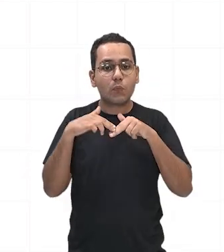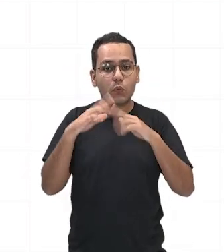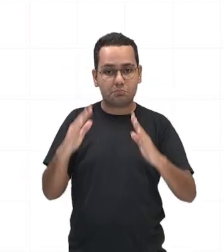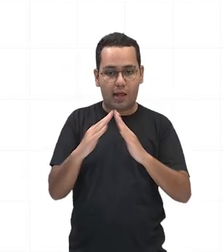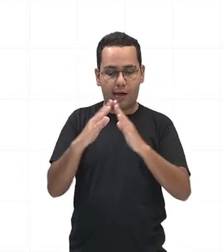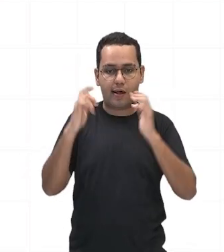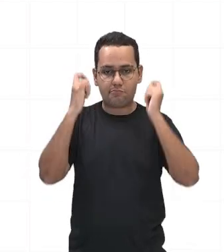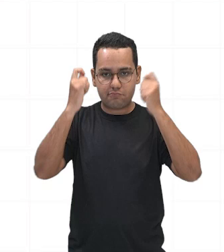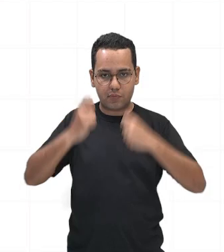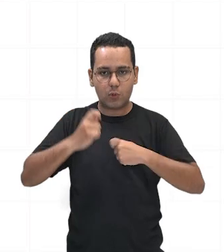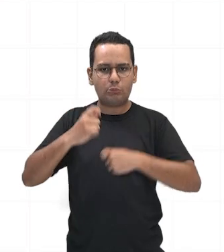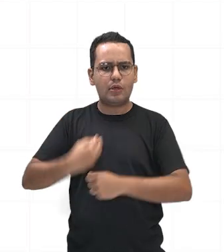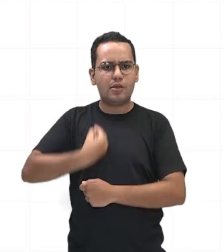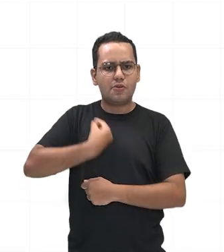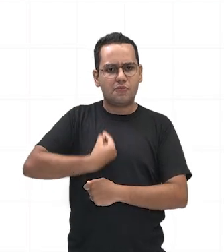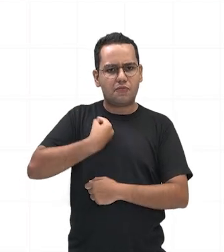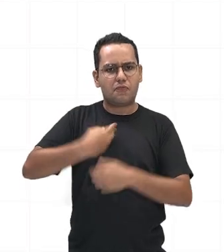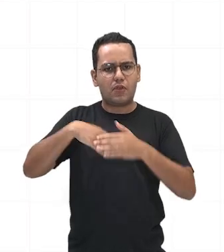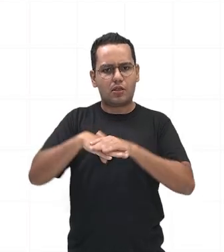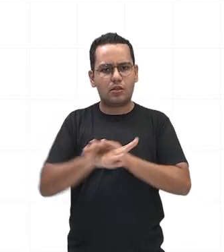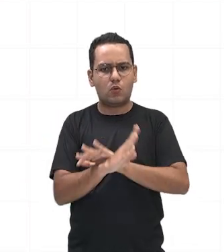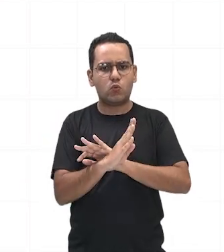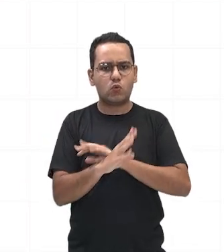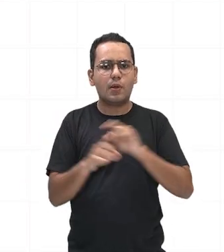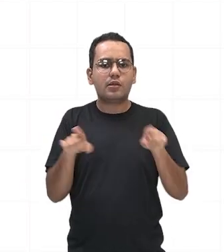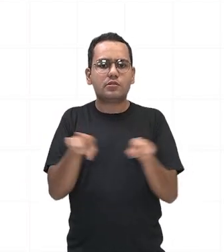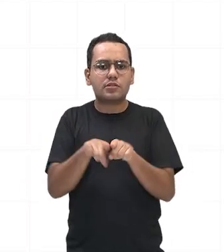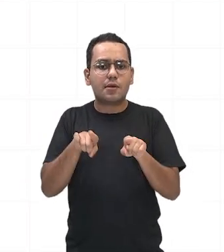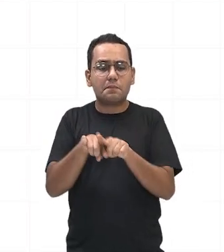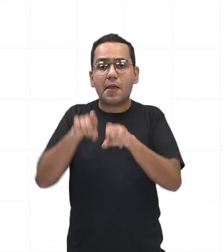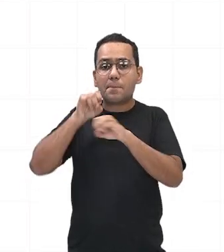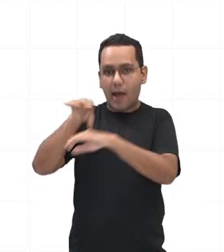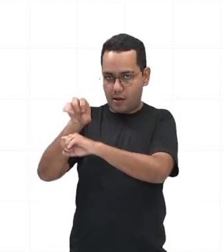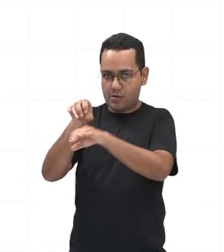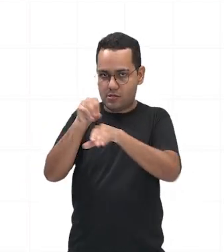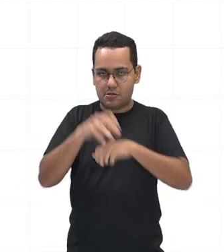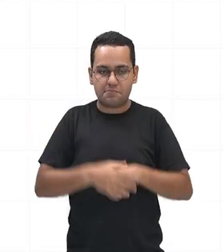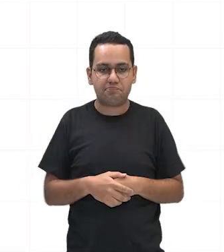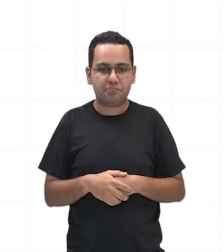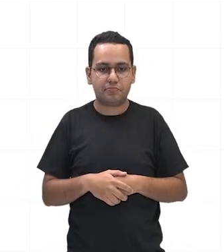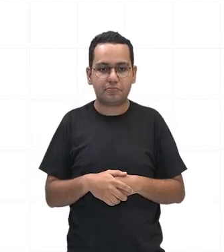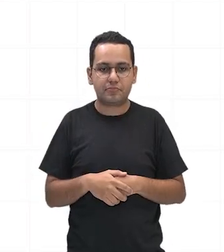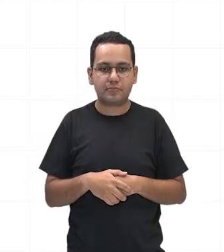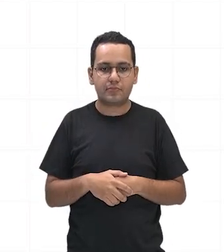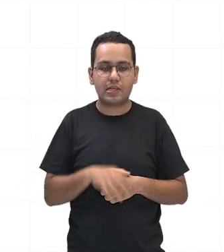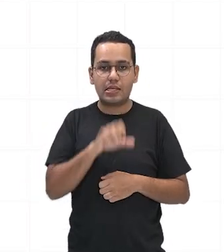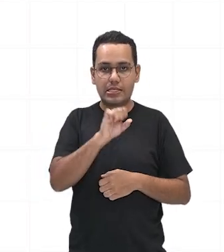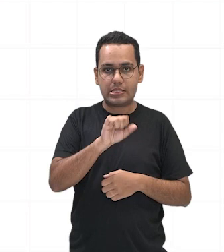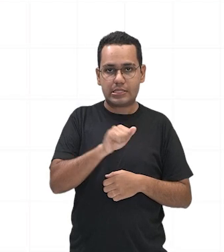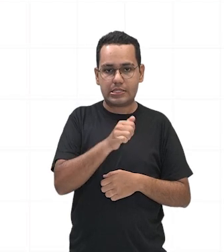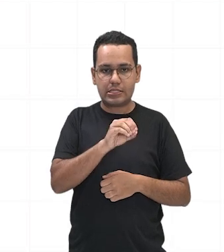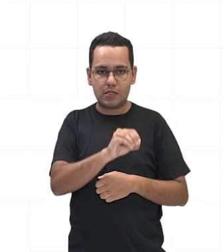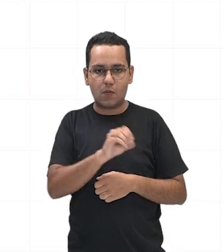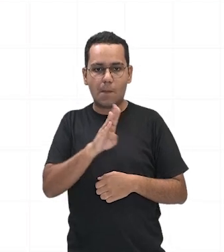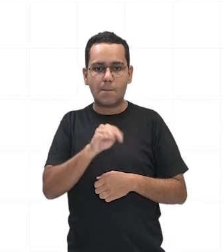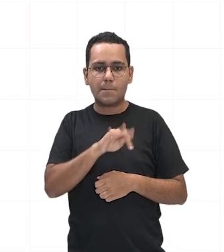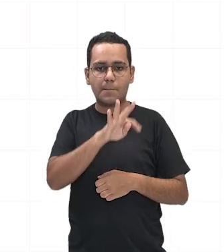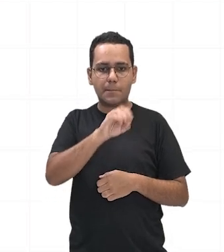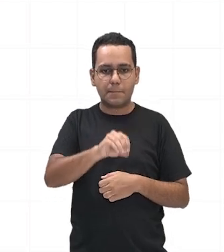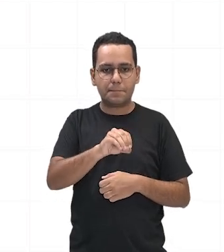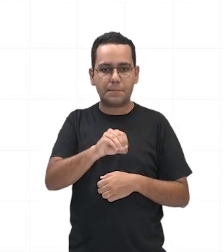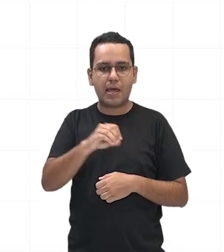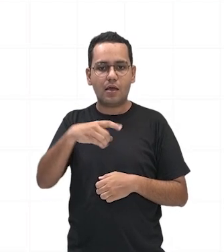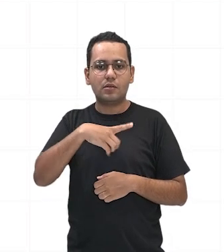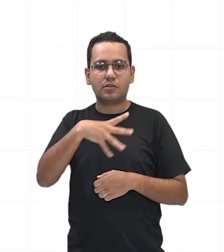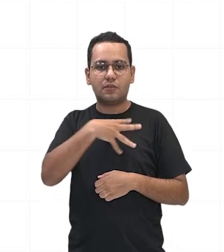centros florescentes da vida religiosa, mas também de ensino. São Bento instruiu filhos de nobres romanos.